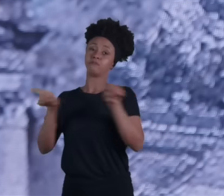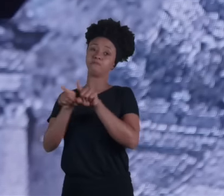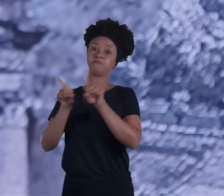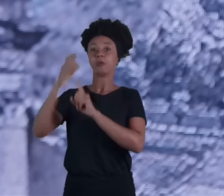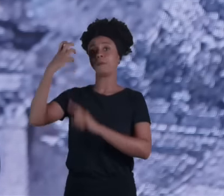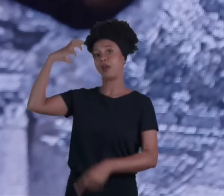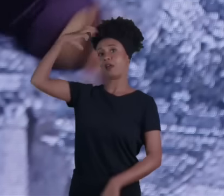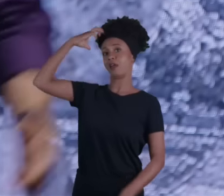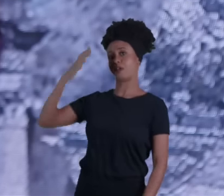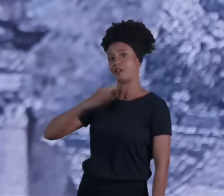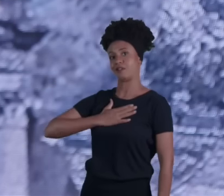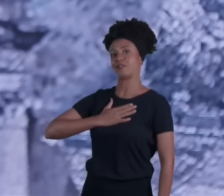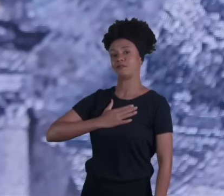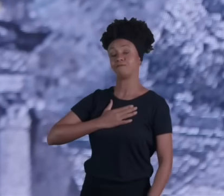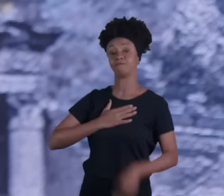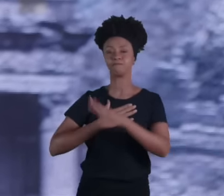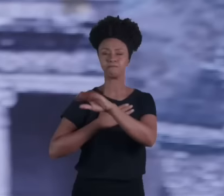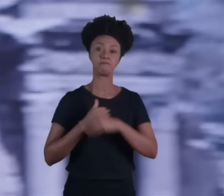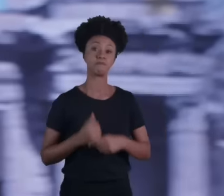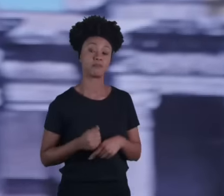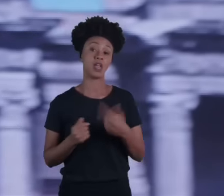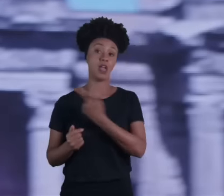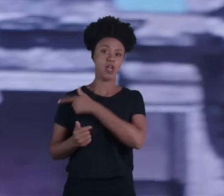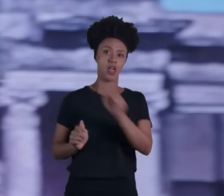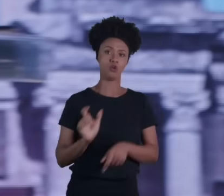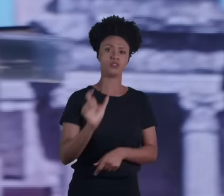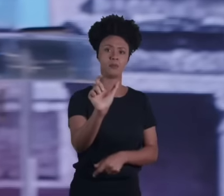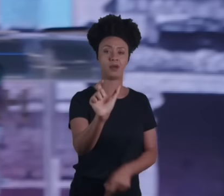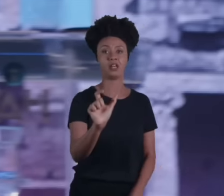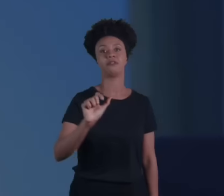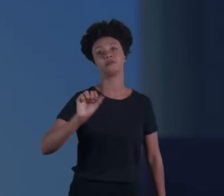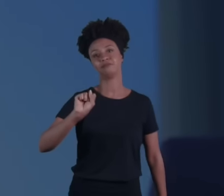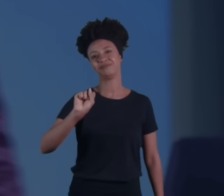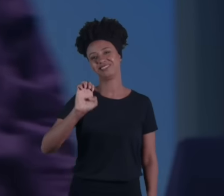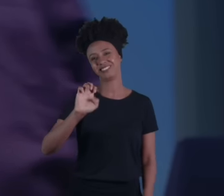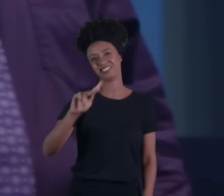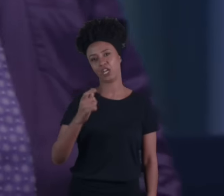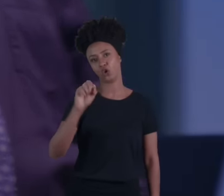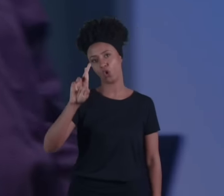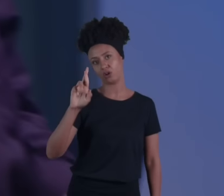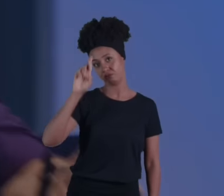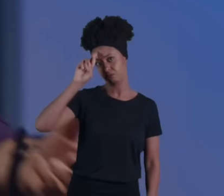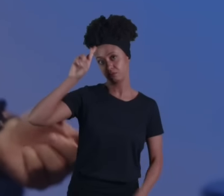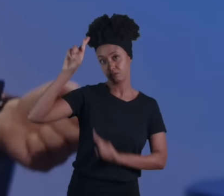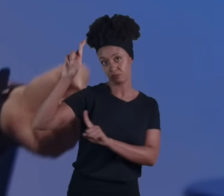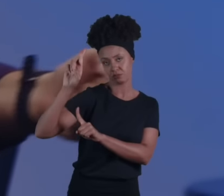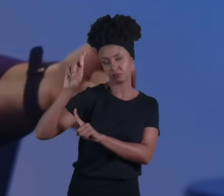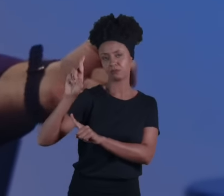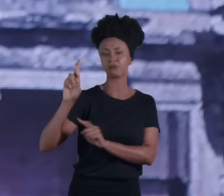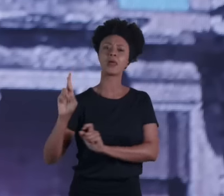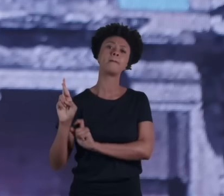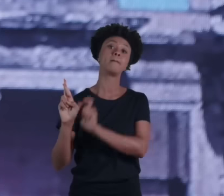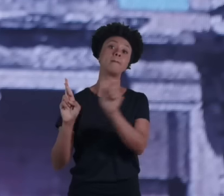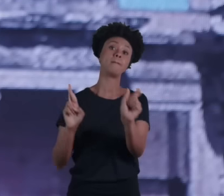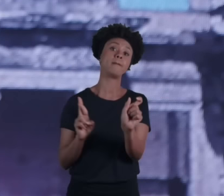a primeira palavra Senhor, que é Kyrios, significa